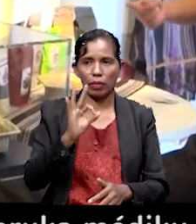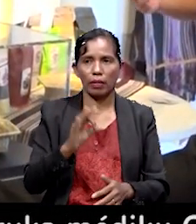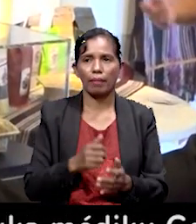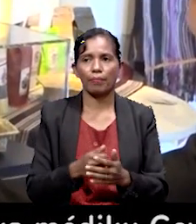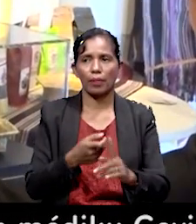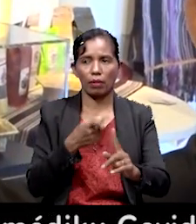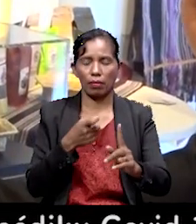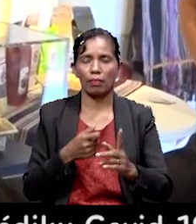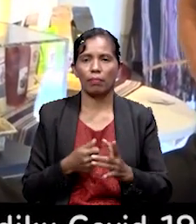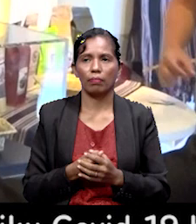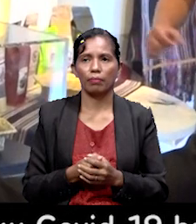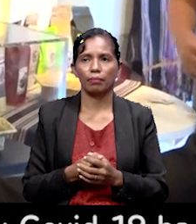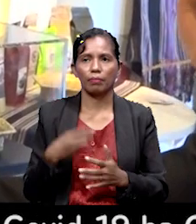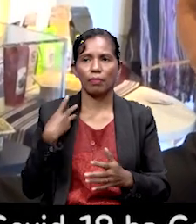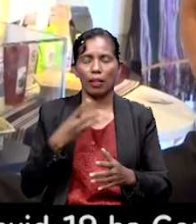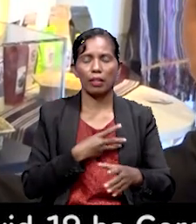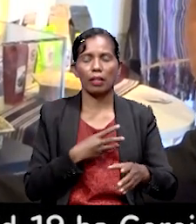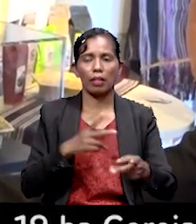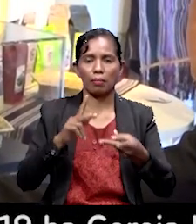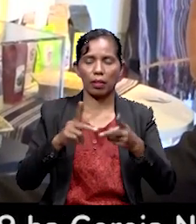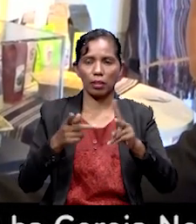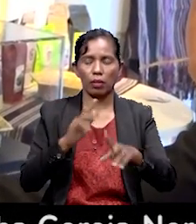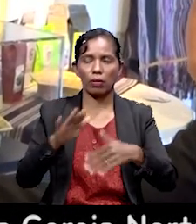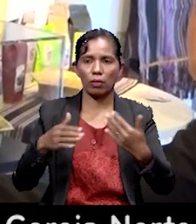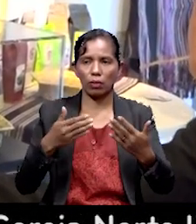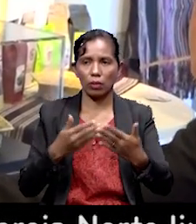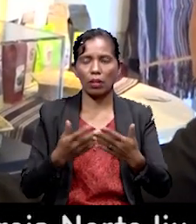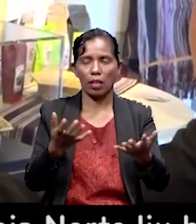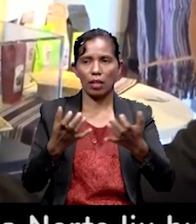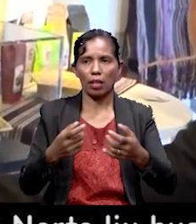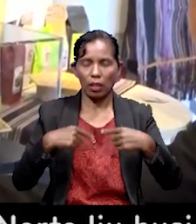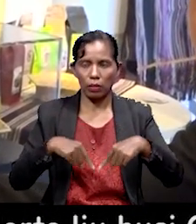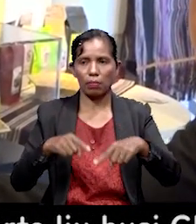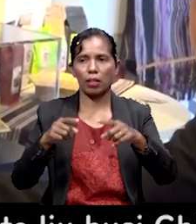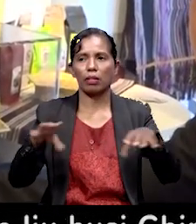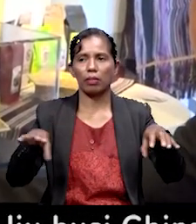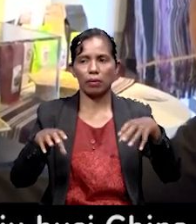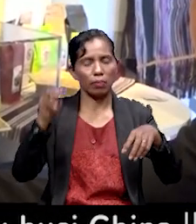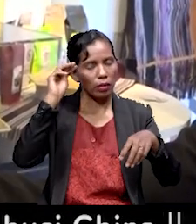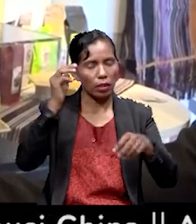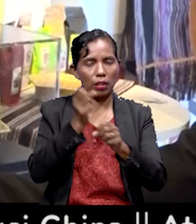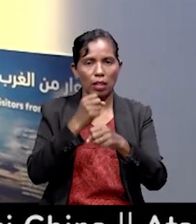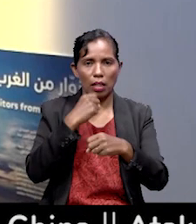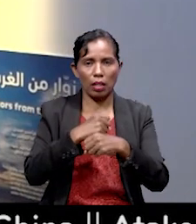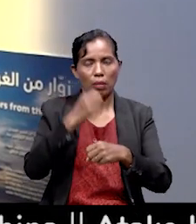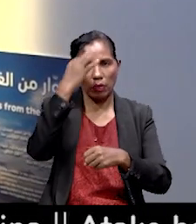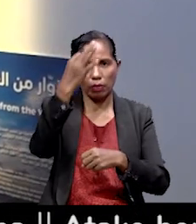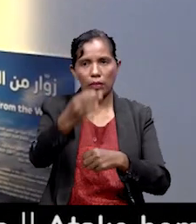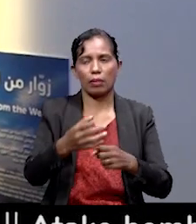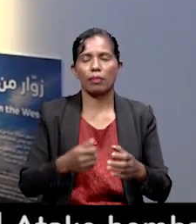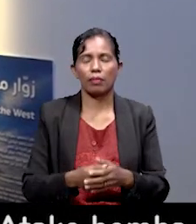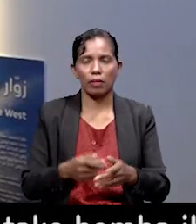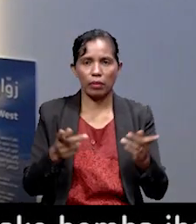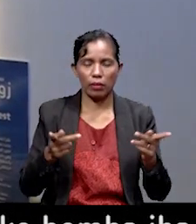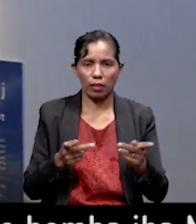explorare i te mia parsero sida ho to ti interesa to ba anta ne servisu ne be ma ministeru tin halo ba futuru i ambiente expo